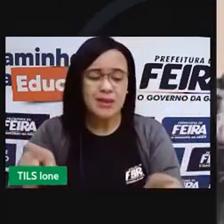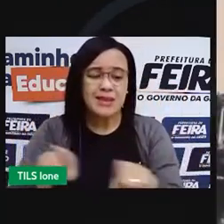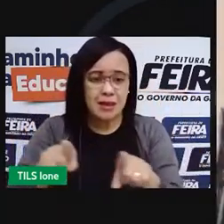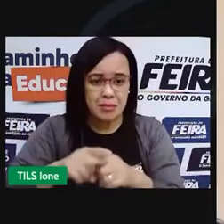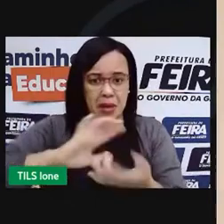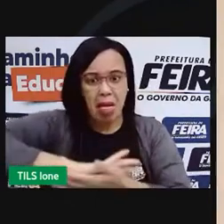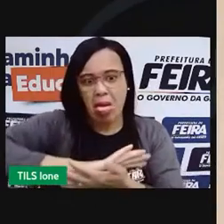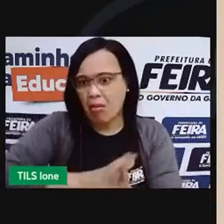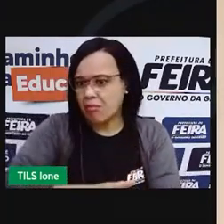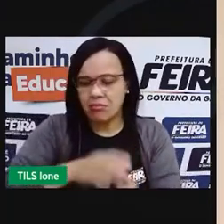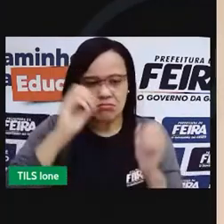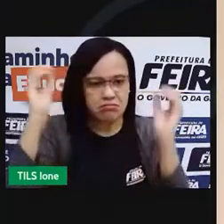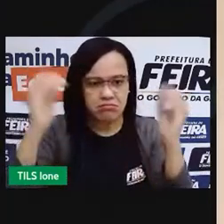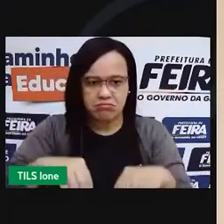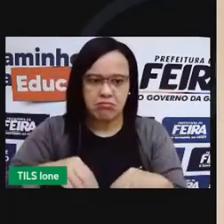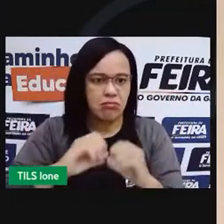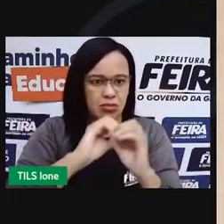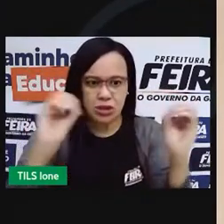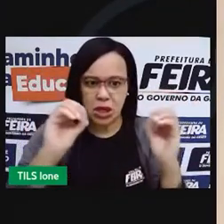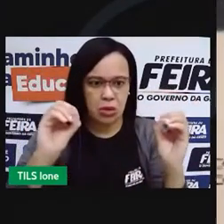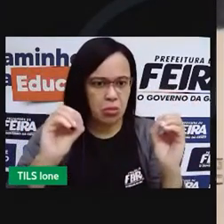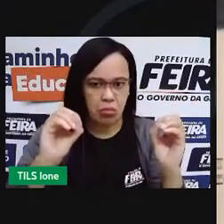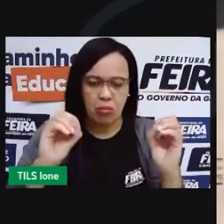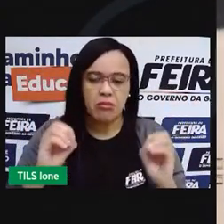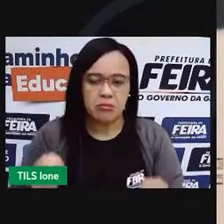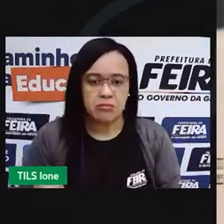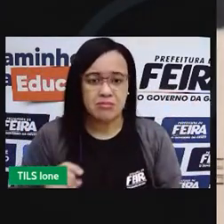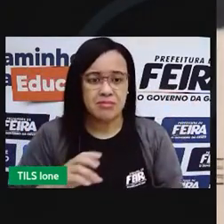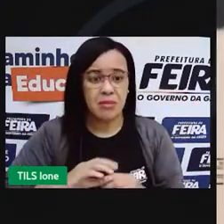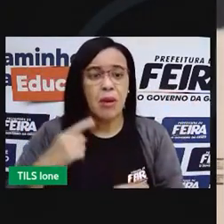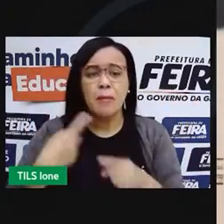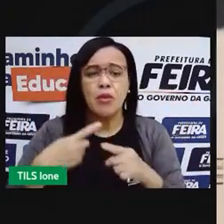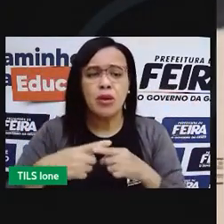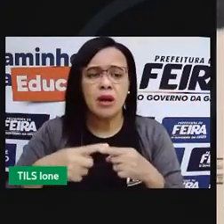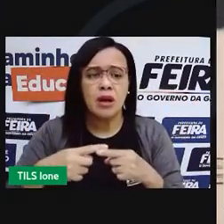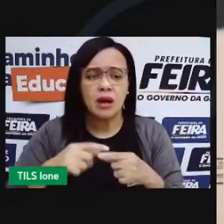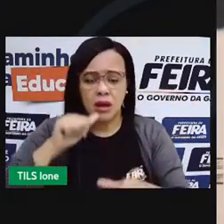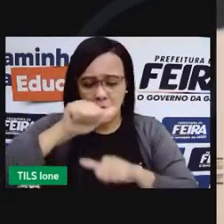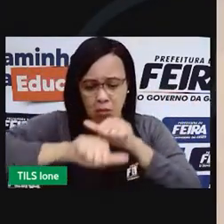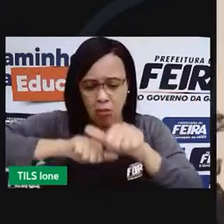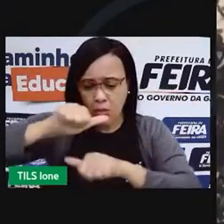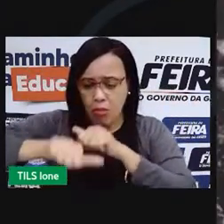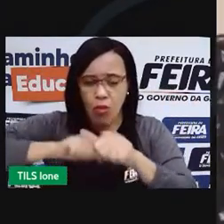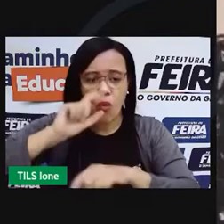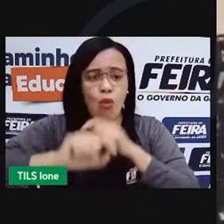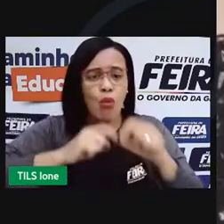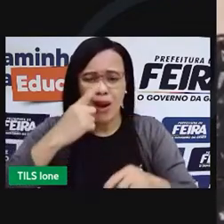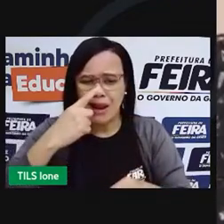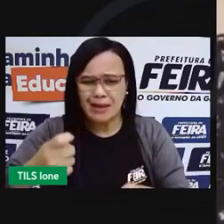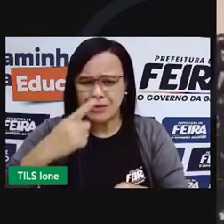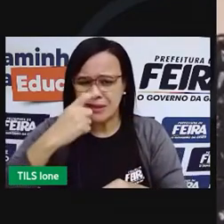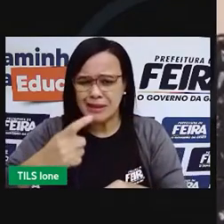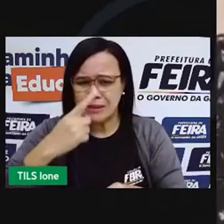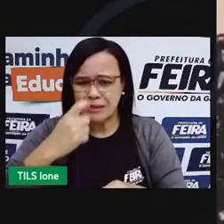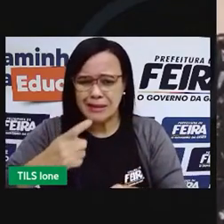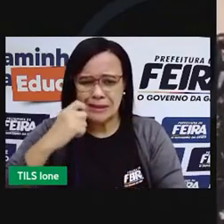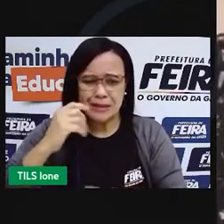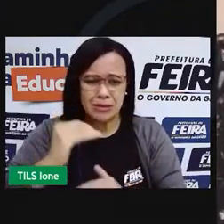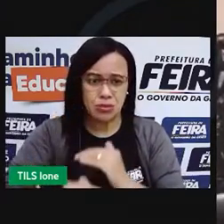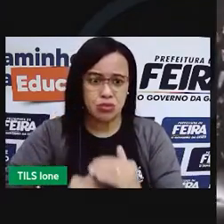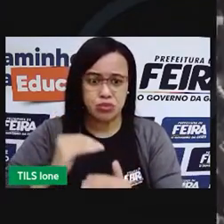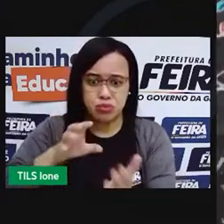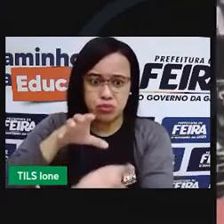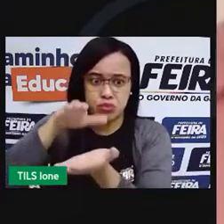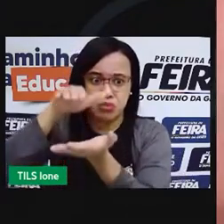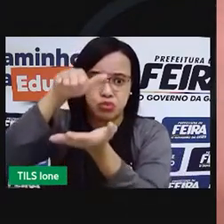recursos naturais e gerando uma descomunal quantidade de lixo. Só que os recursos naturais são finitos e, se utilizados à exaustão,